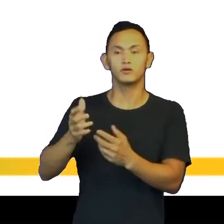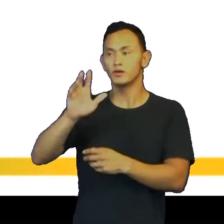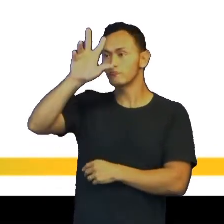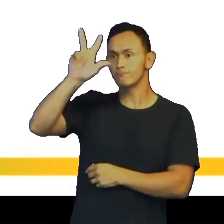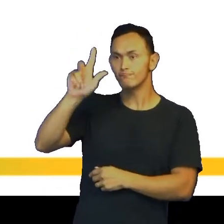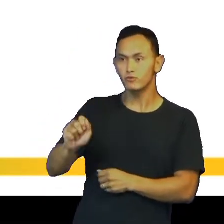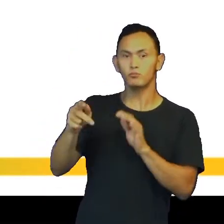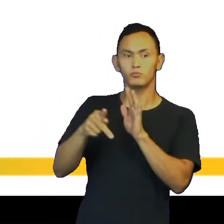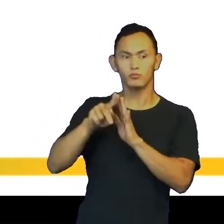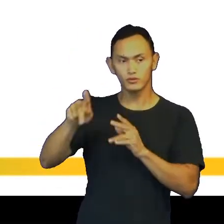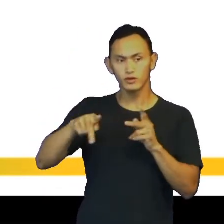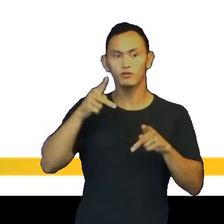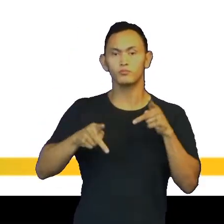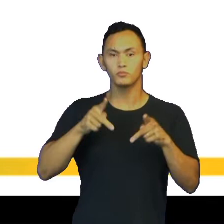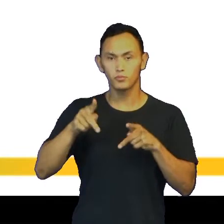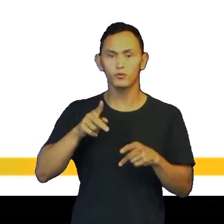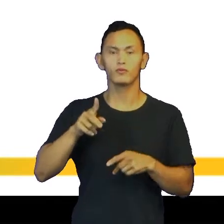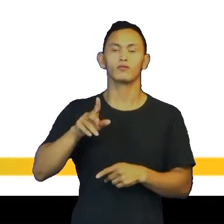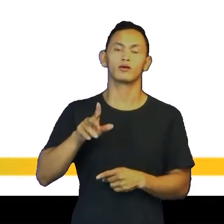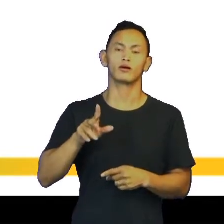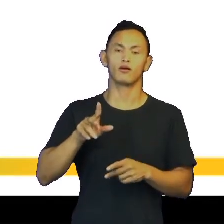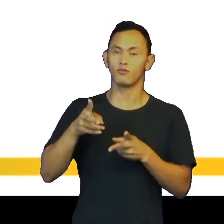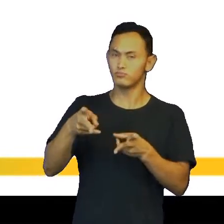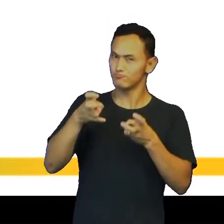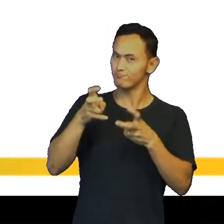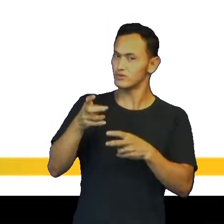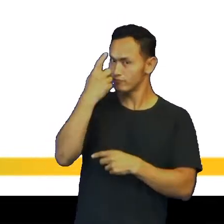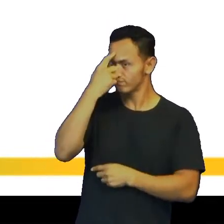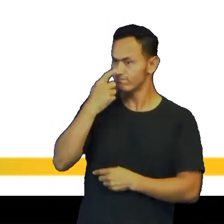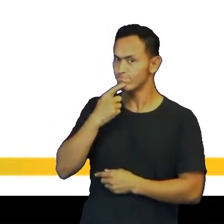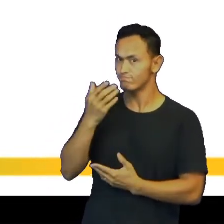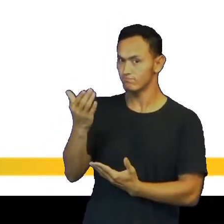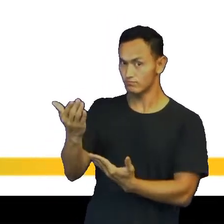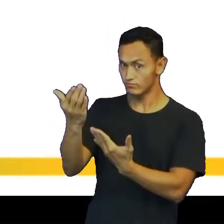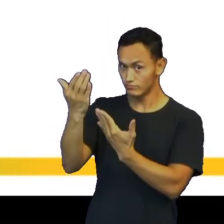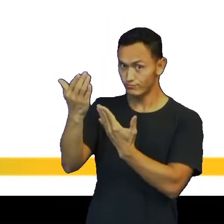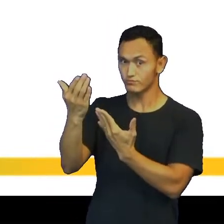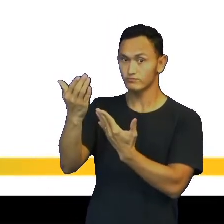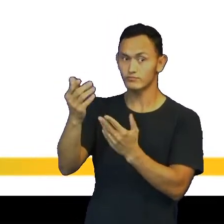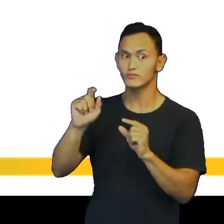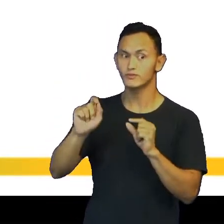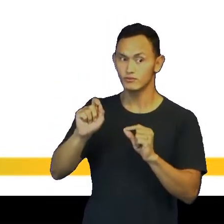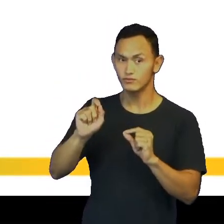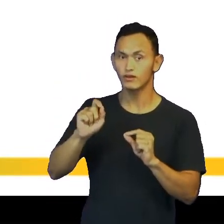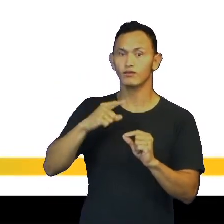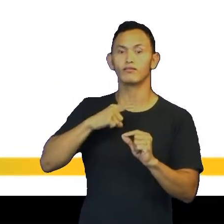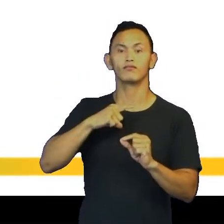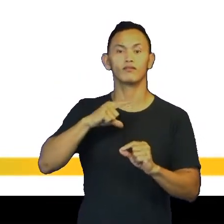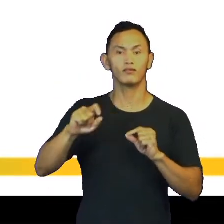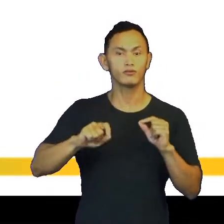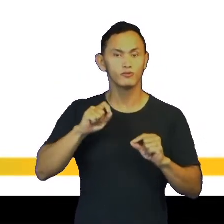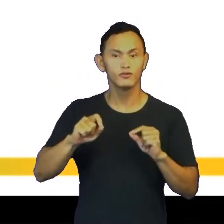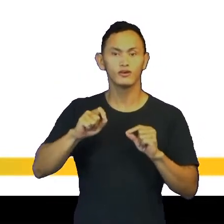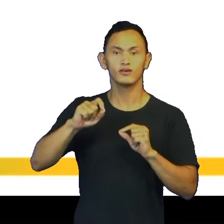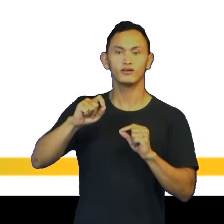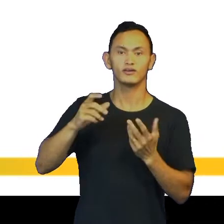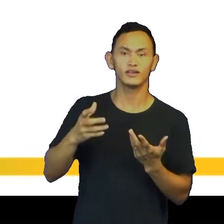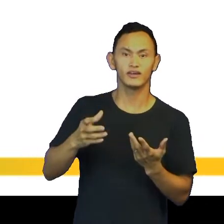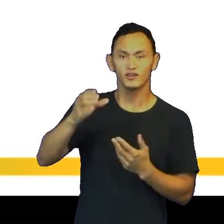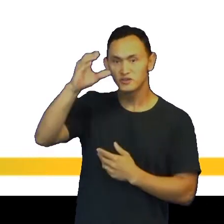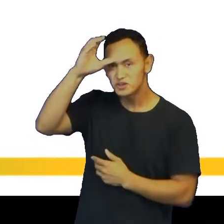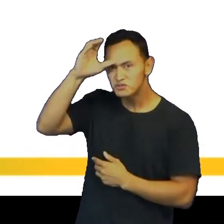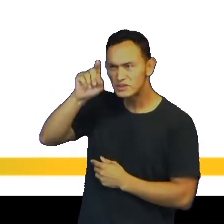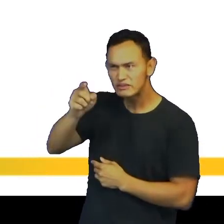serem levados à civilização. Observe aí na imagem aí, do cantinho, a gente tem aí o tio